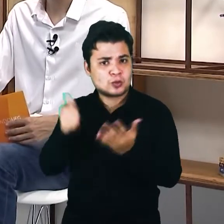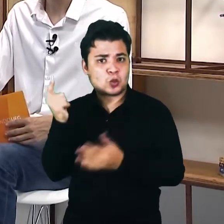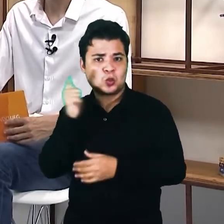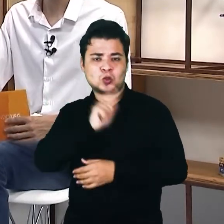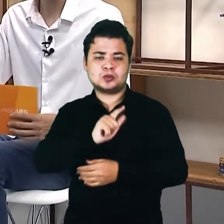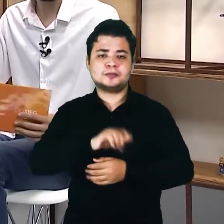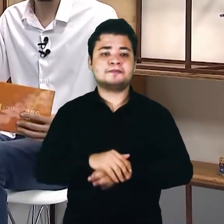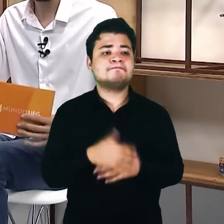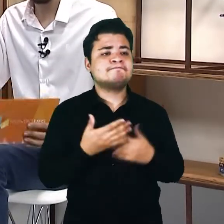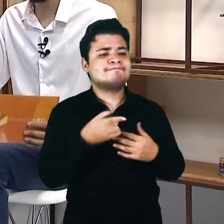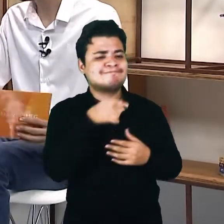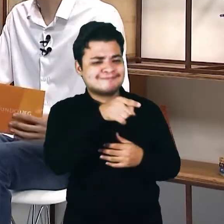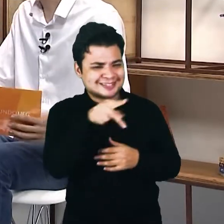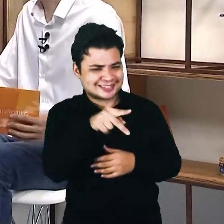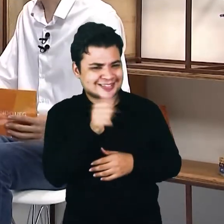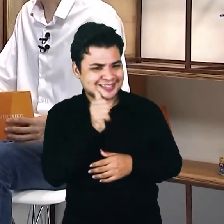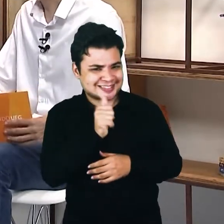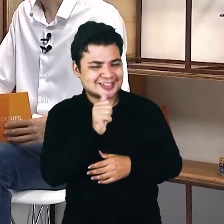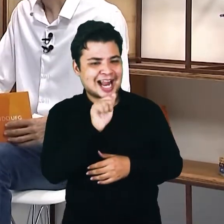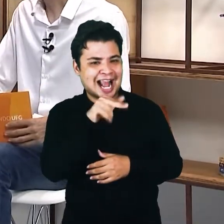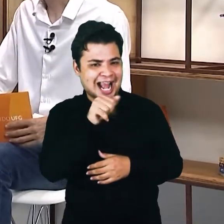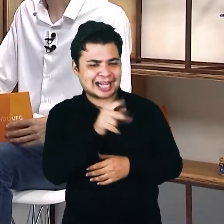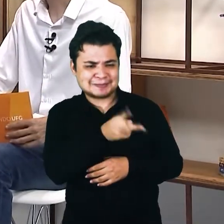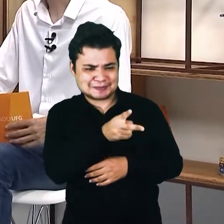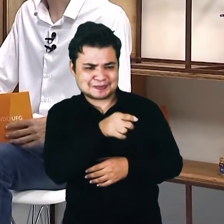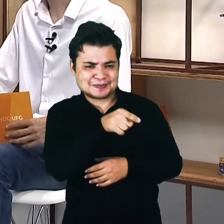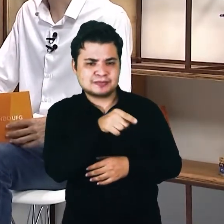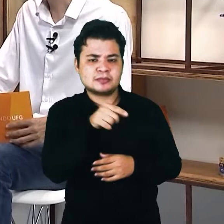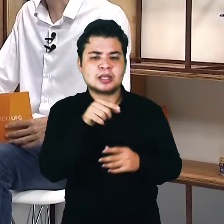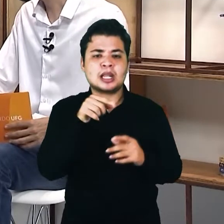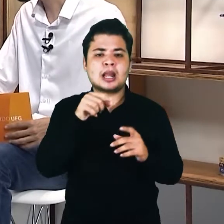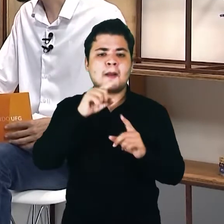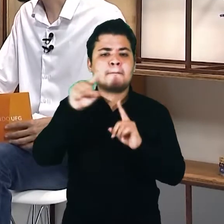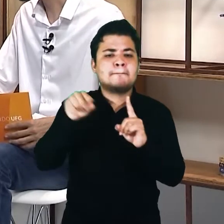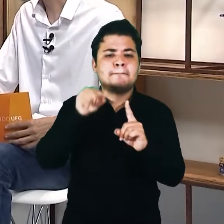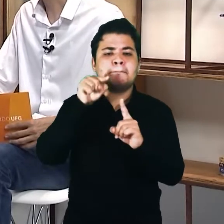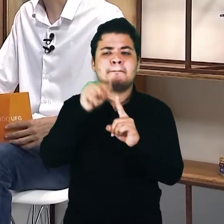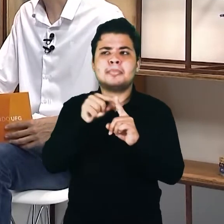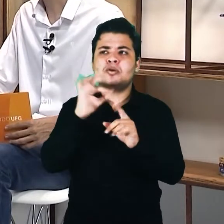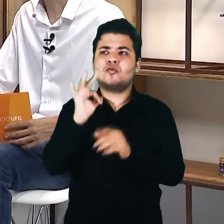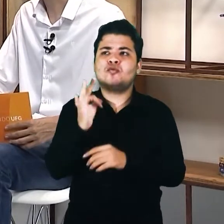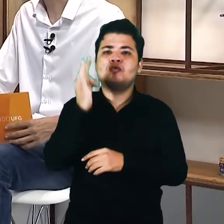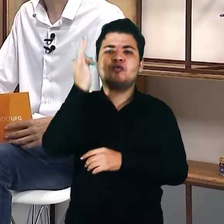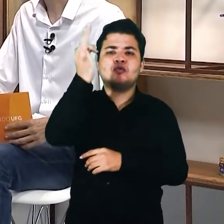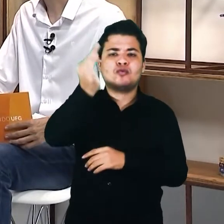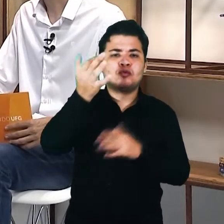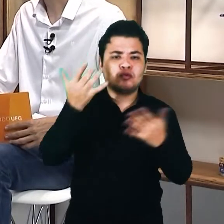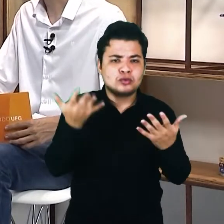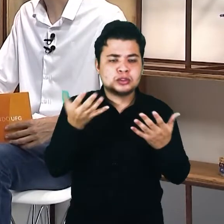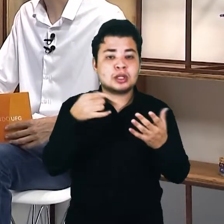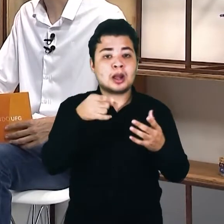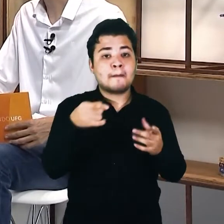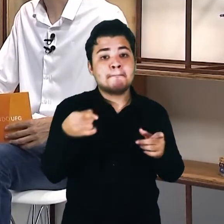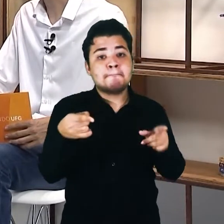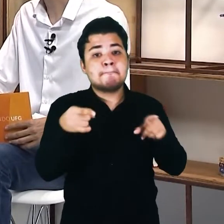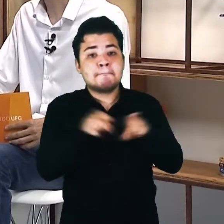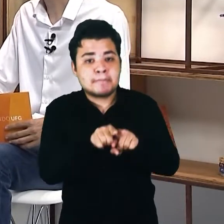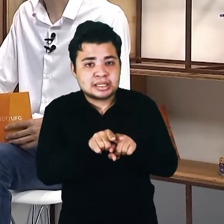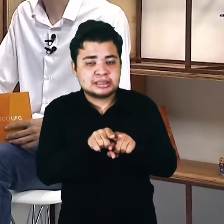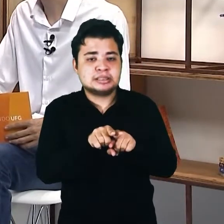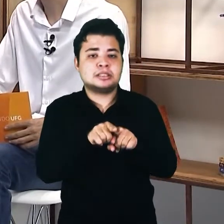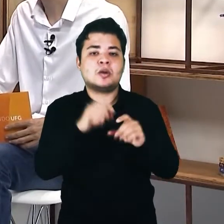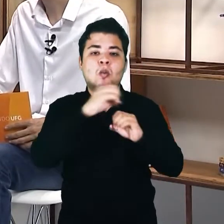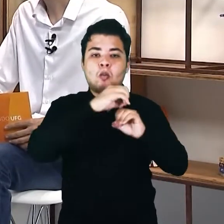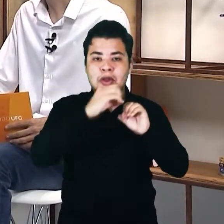Perfeito. Professora Ana, eu insisto com a senhora, quais as metas futuras traçadas entre a parceria da UFG